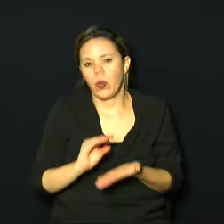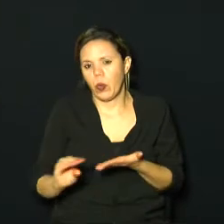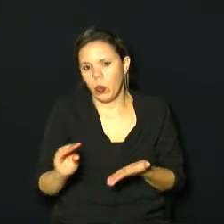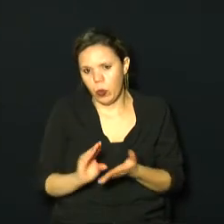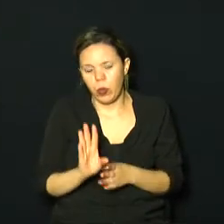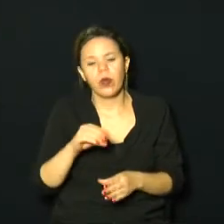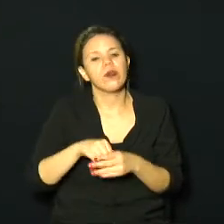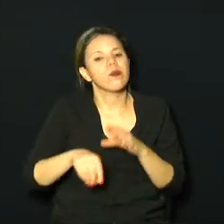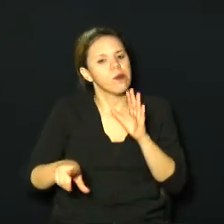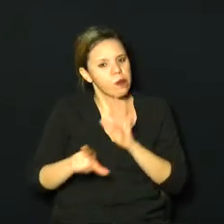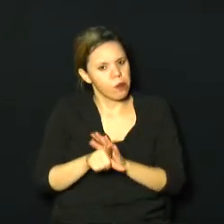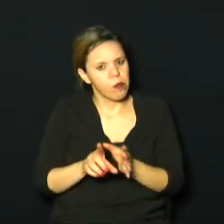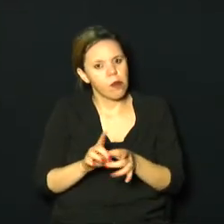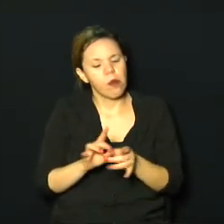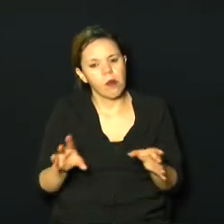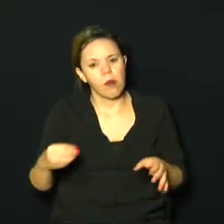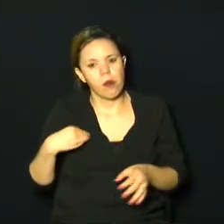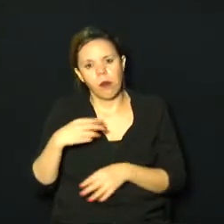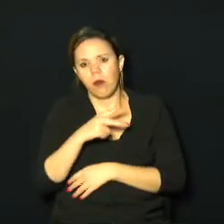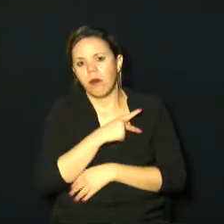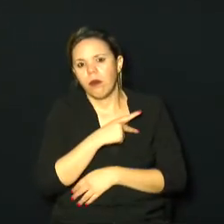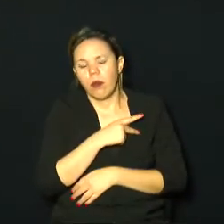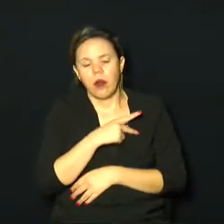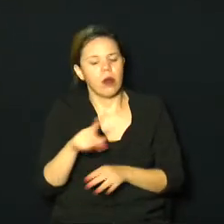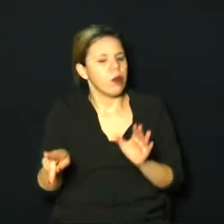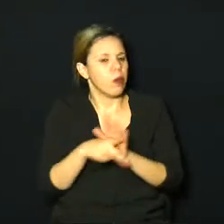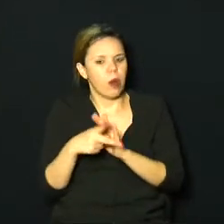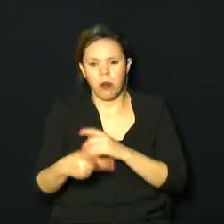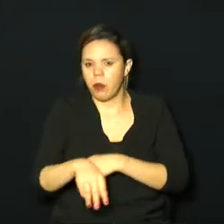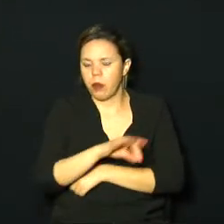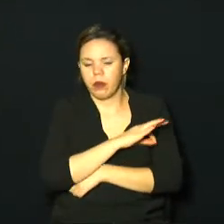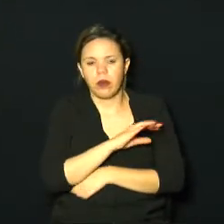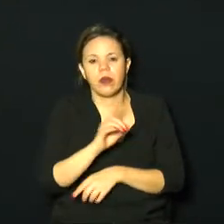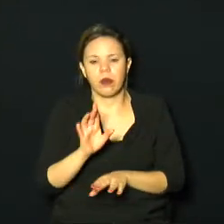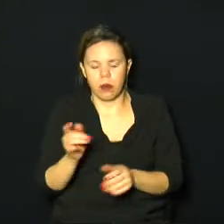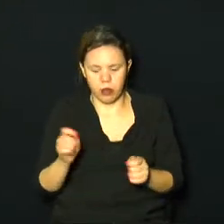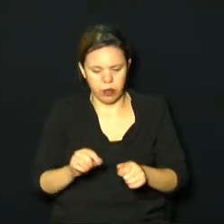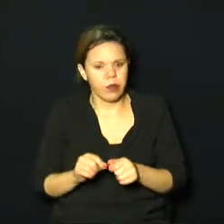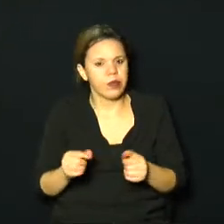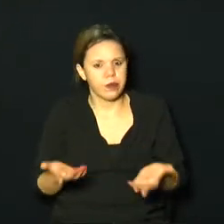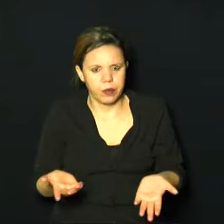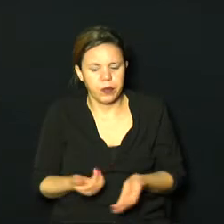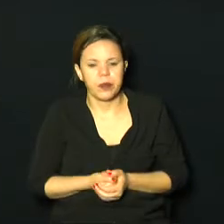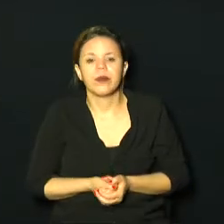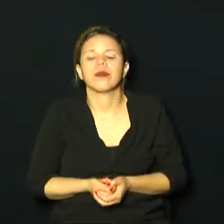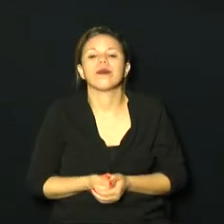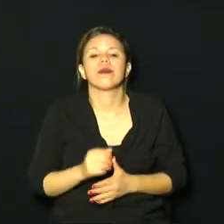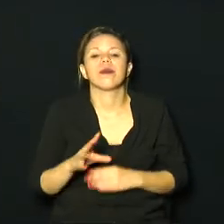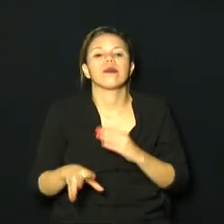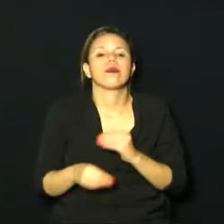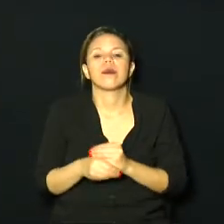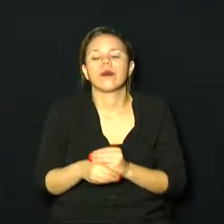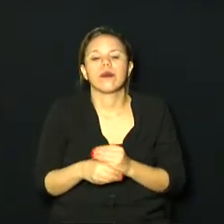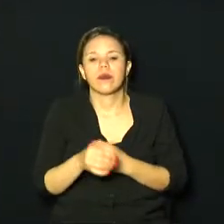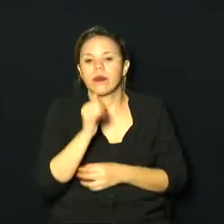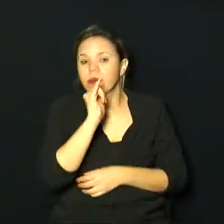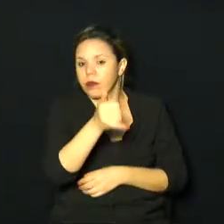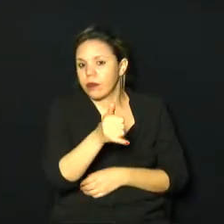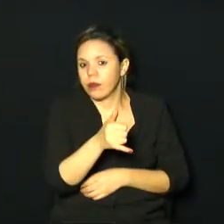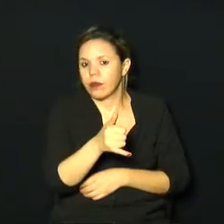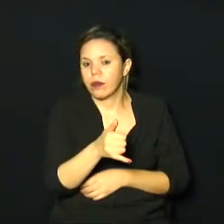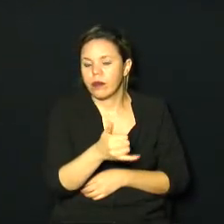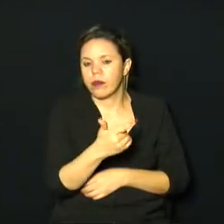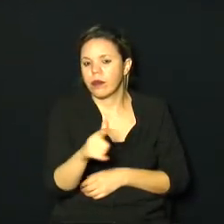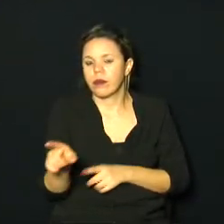legais permitidos pelo próprio Ministério Público, não é probidade administrativa, é possível fazer. Agora, concluo, dizer que não